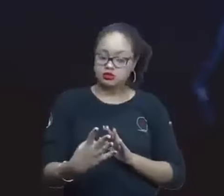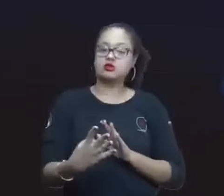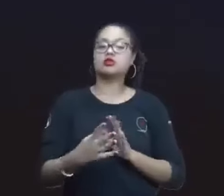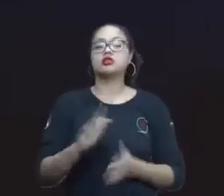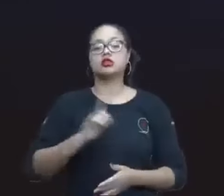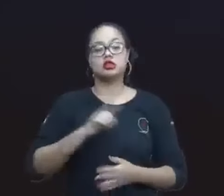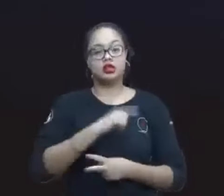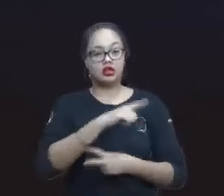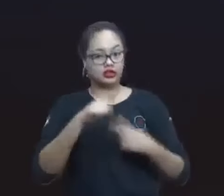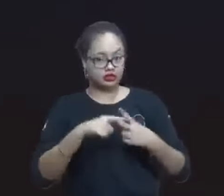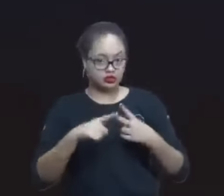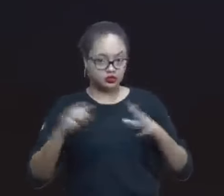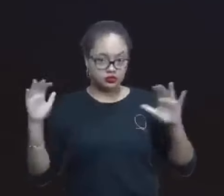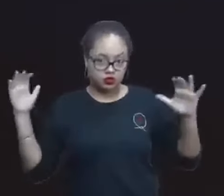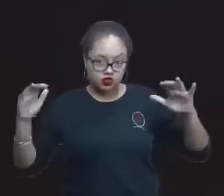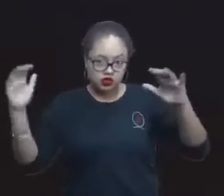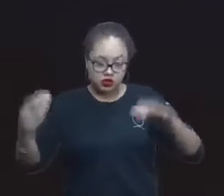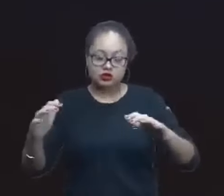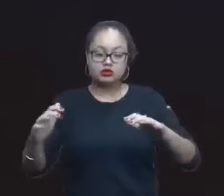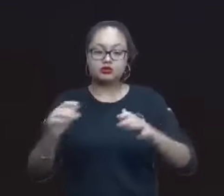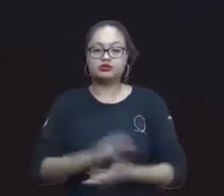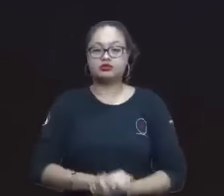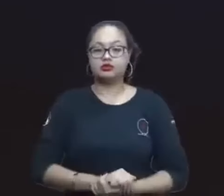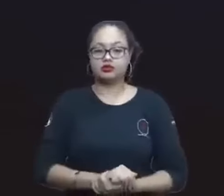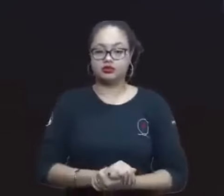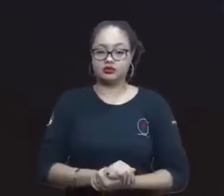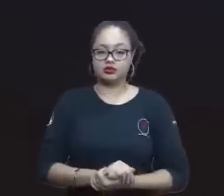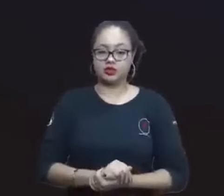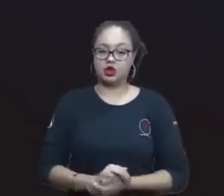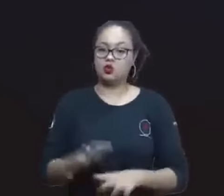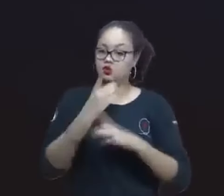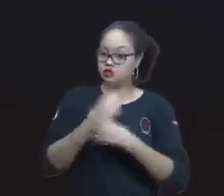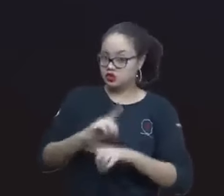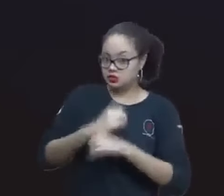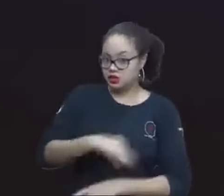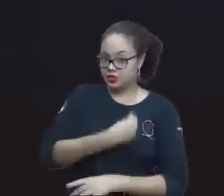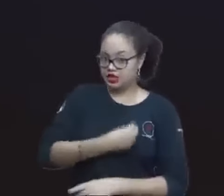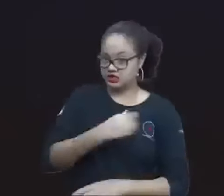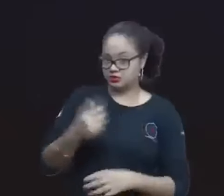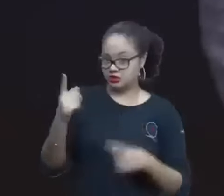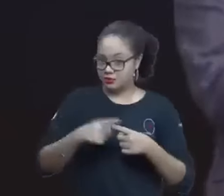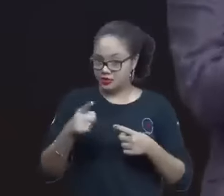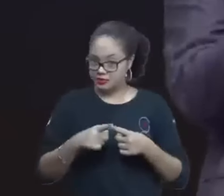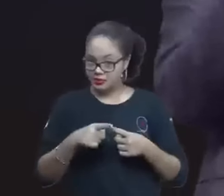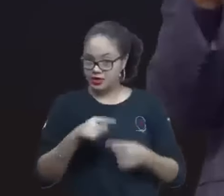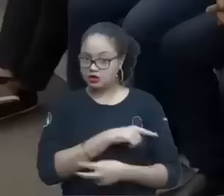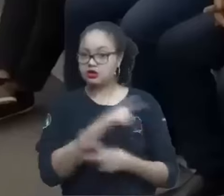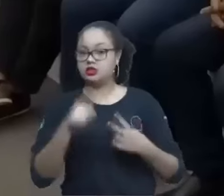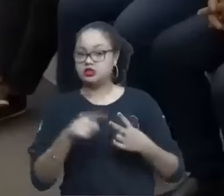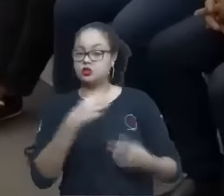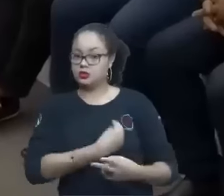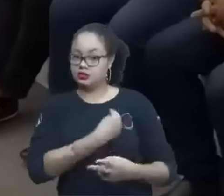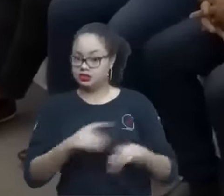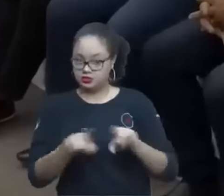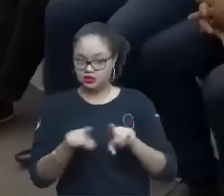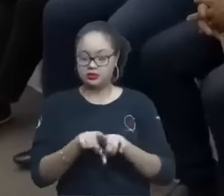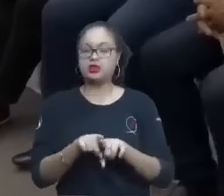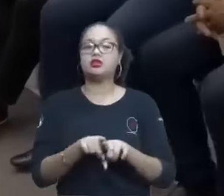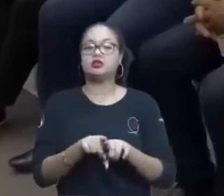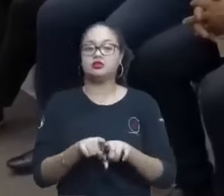segunda tempestade são os mesmos que participam da primeira são os mesmos que estão participando